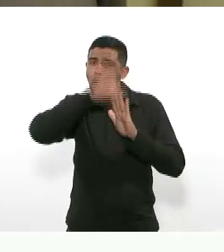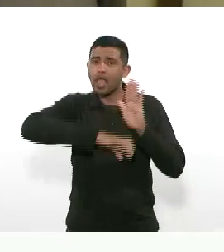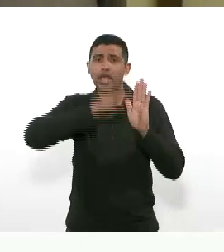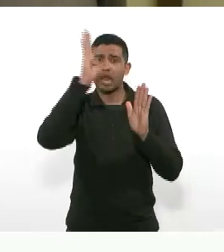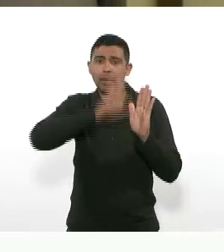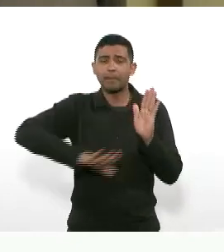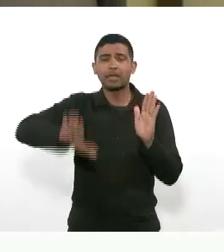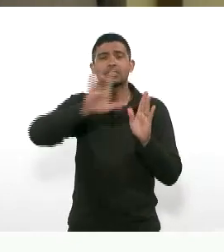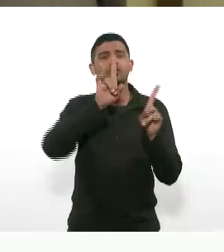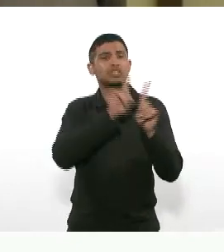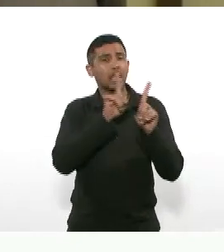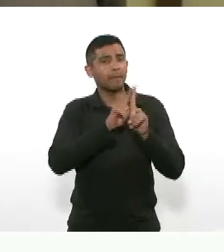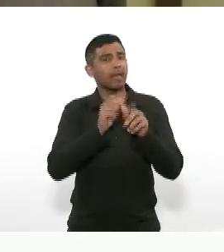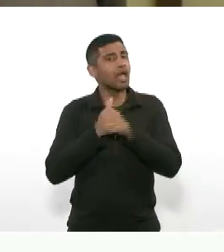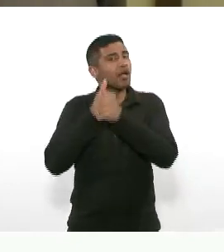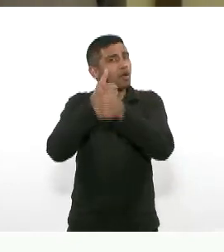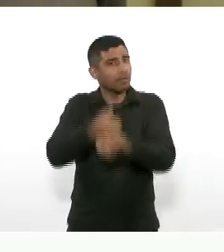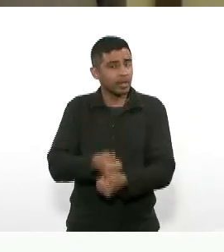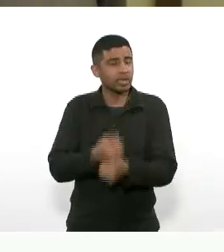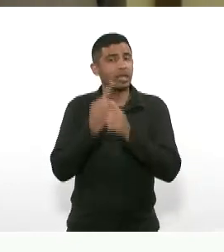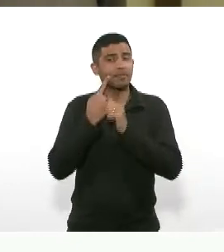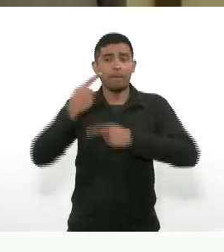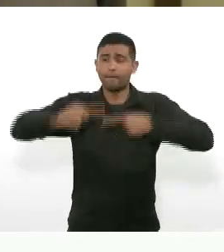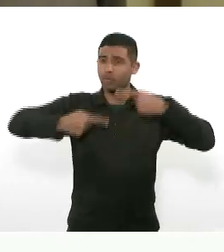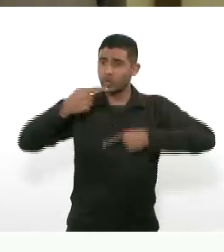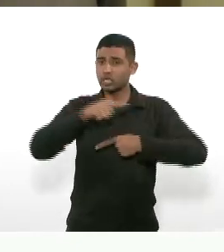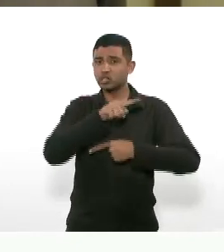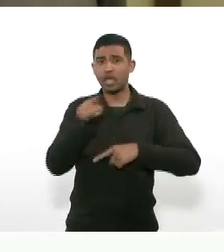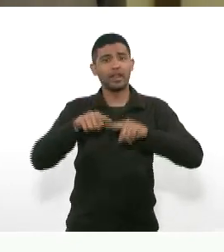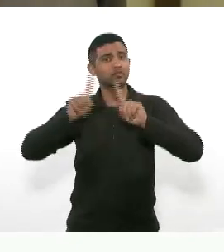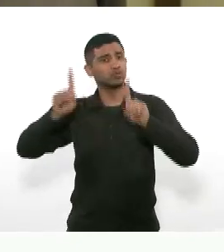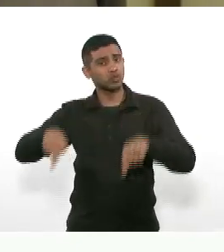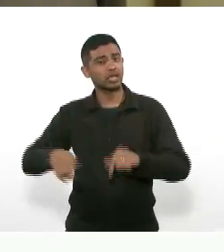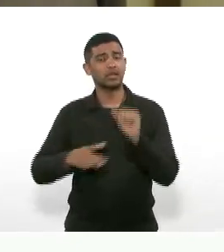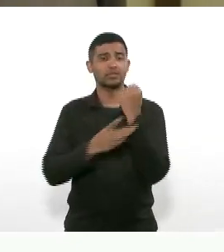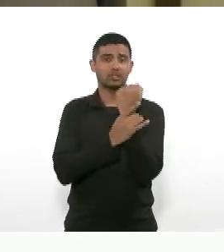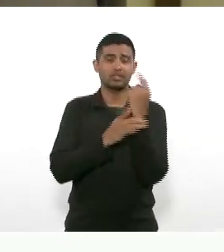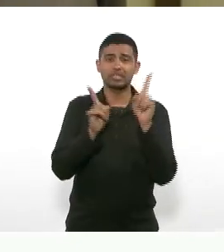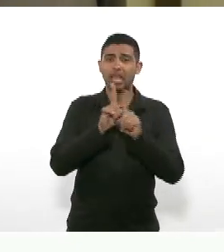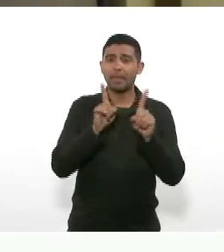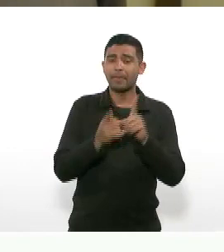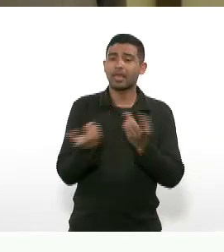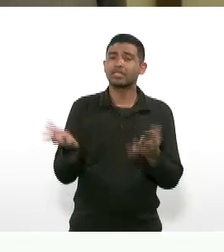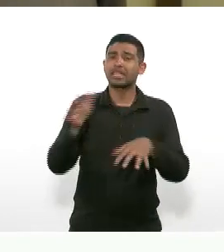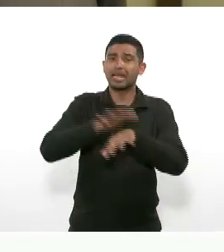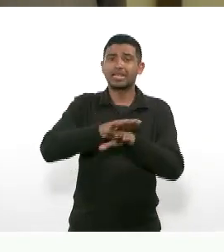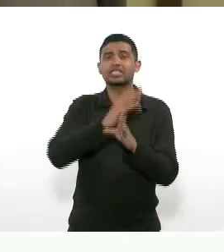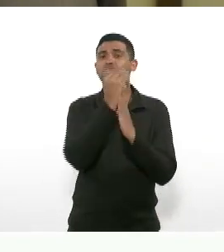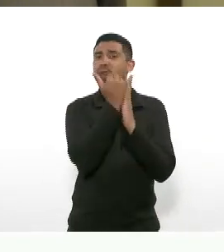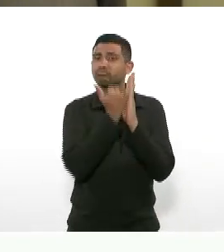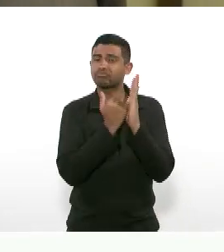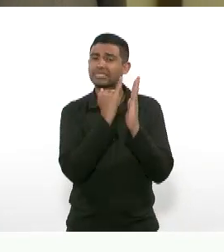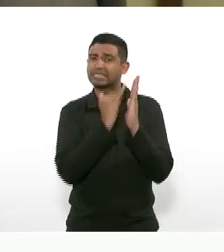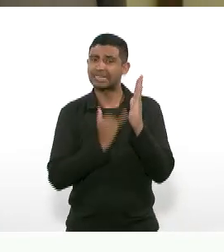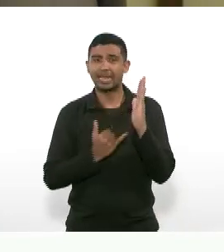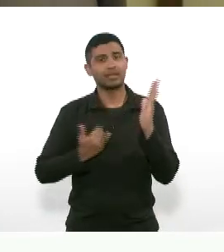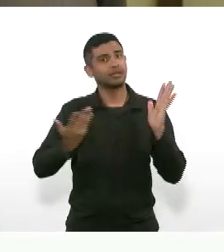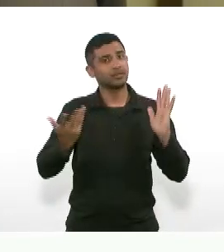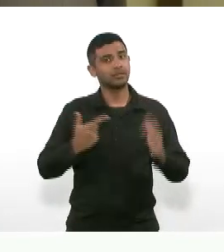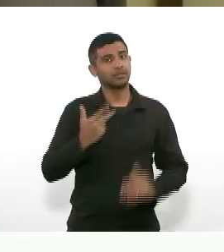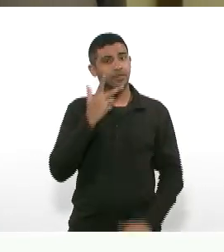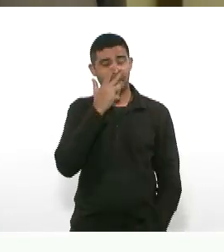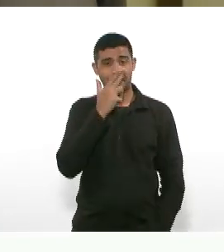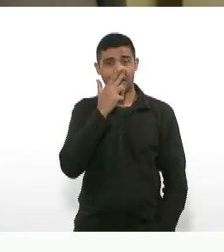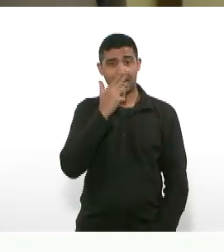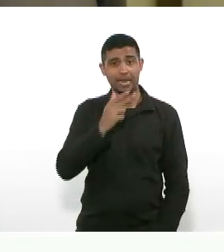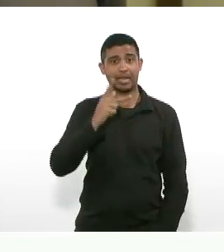uma política para os agentes de segurança, a integração dos dados, a política dos vulneráveis. Então, me parece que o premente